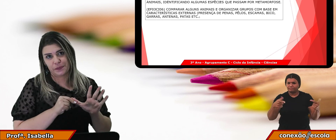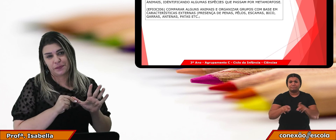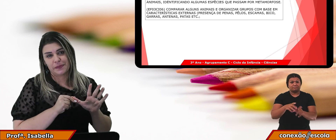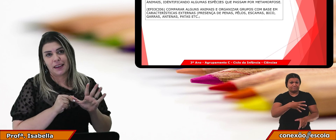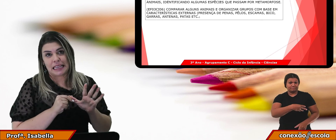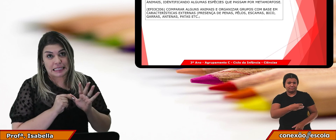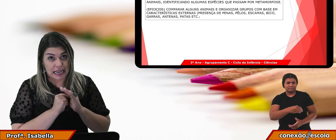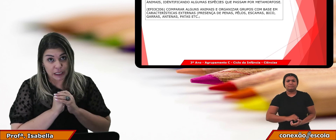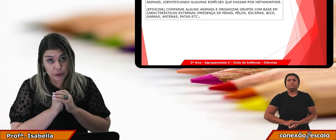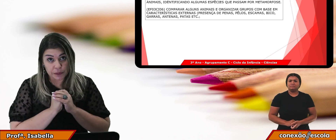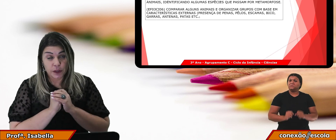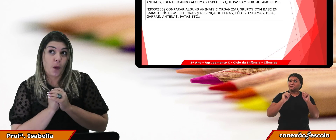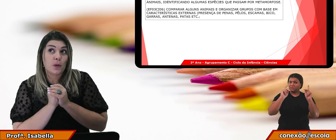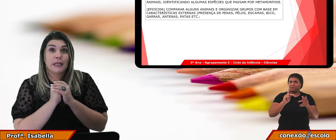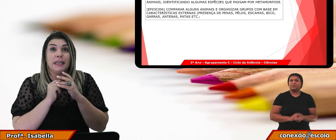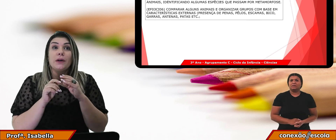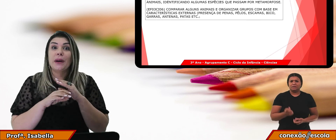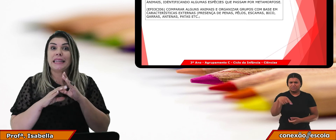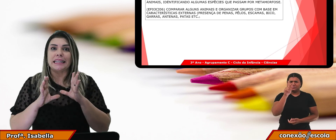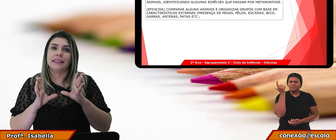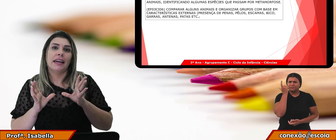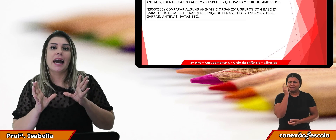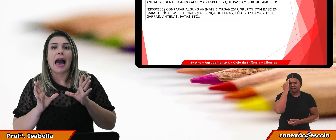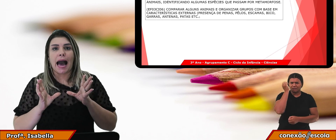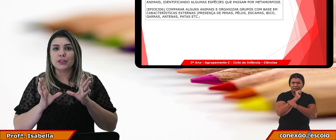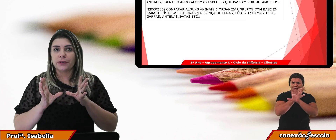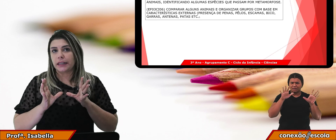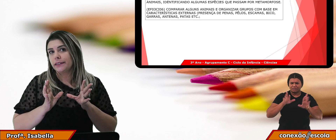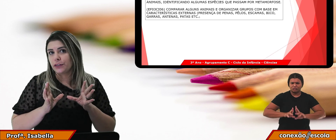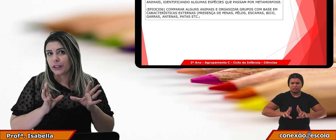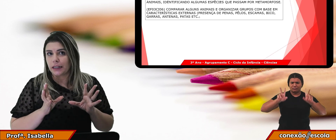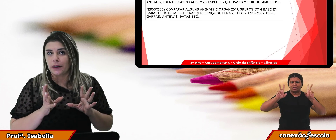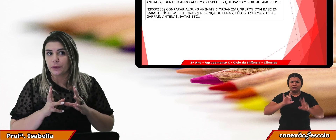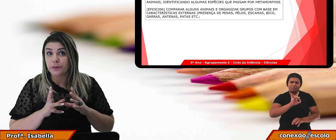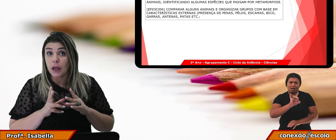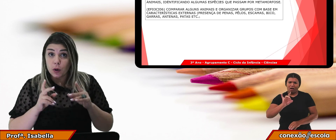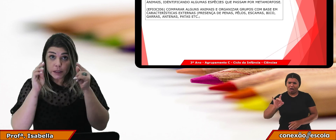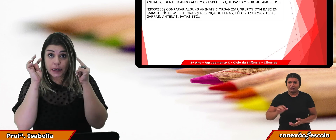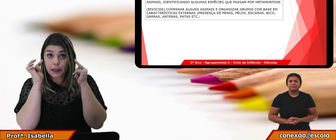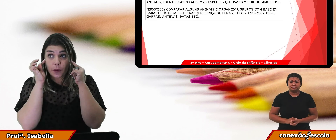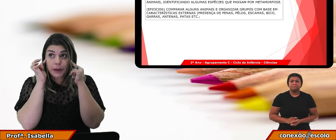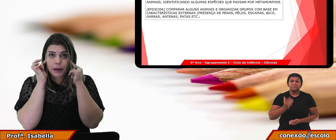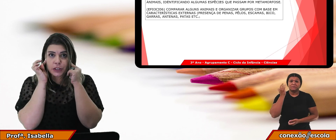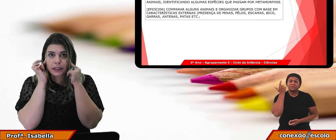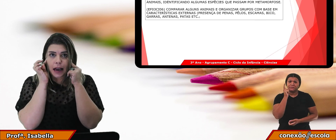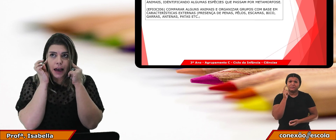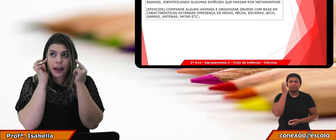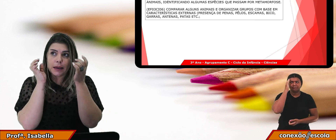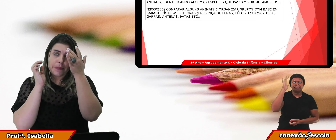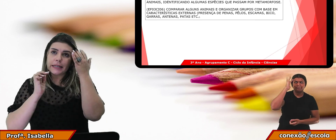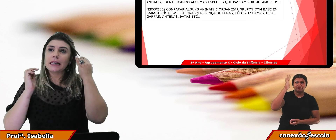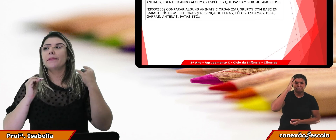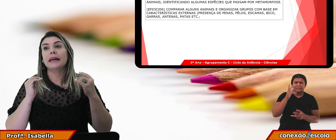mamíferos. Certo? Conseguiram entender a diferença de cada um? Conseguiram